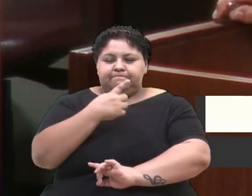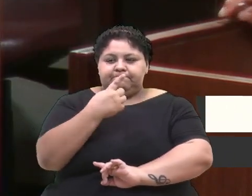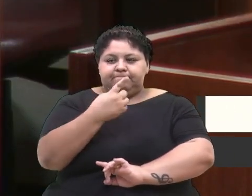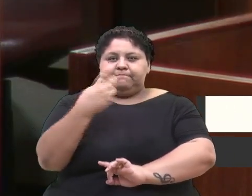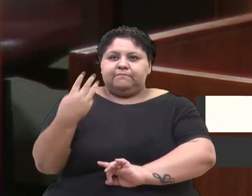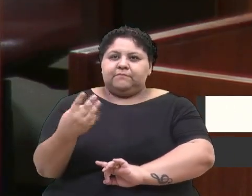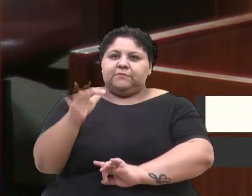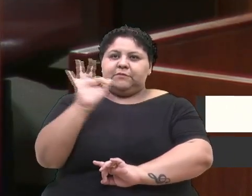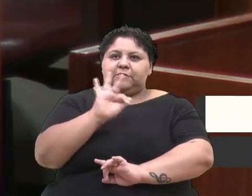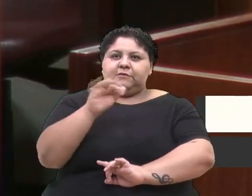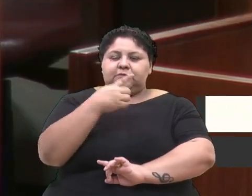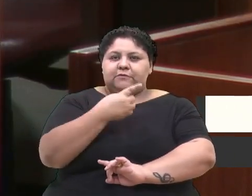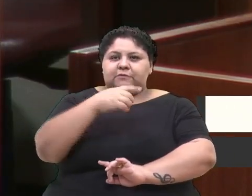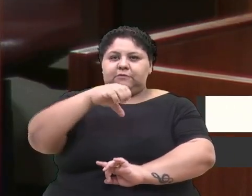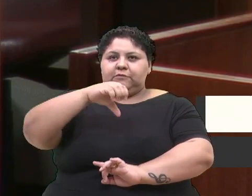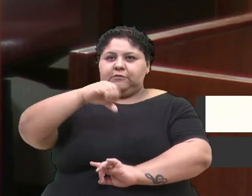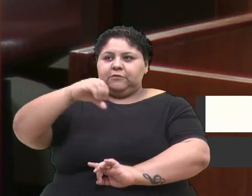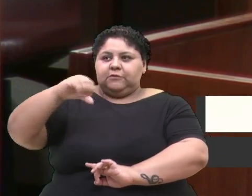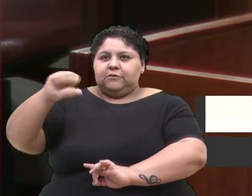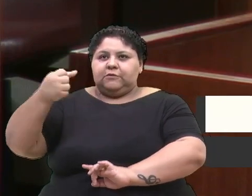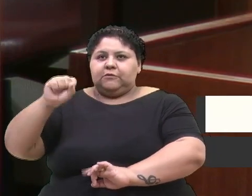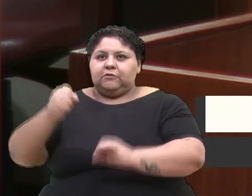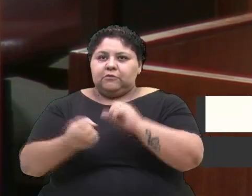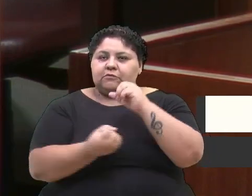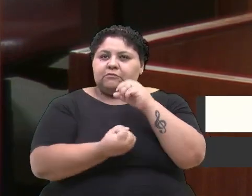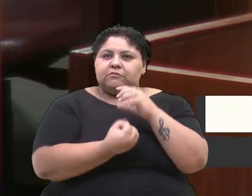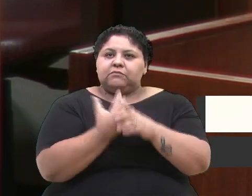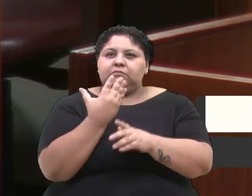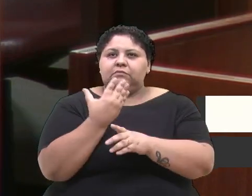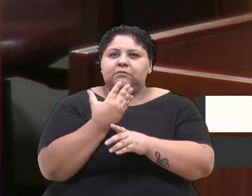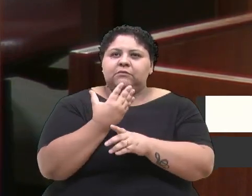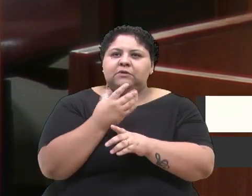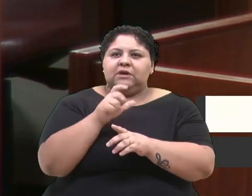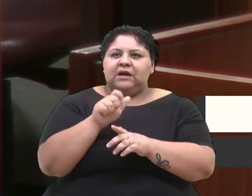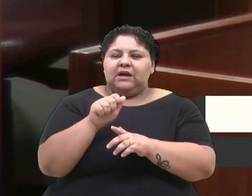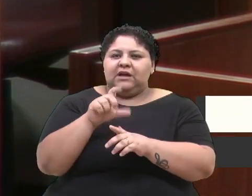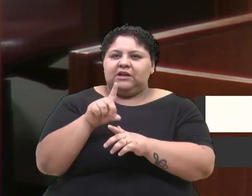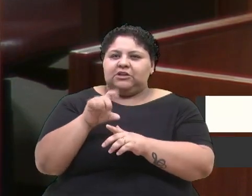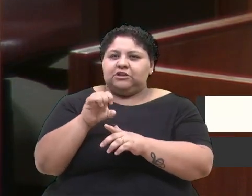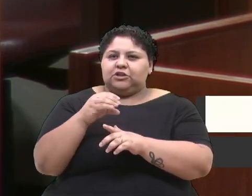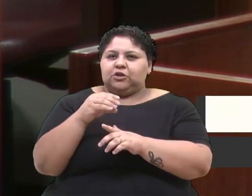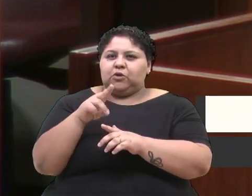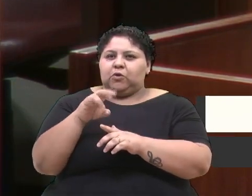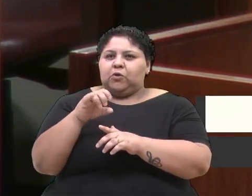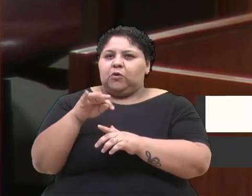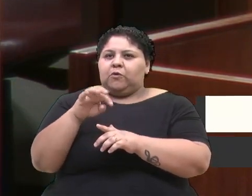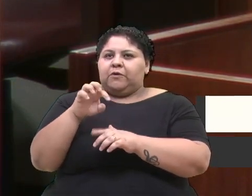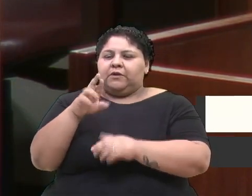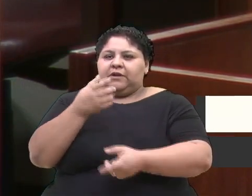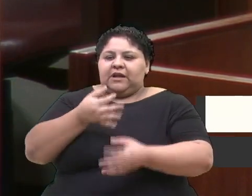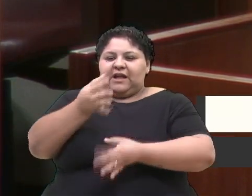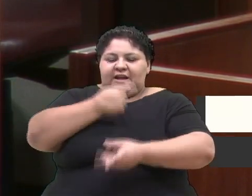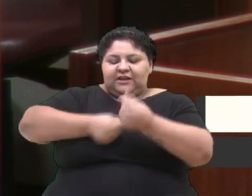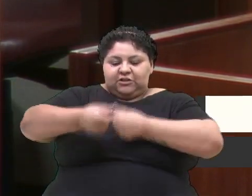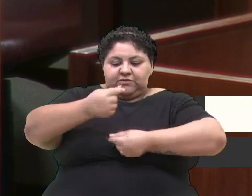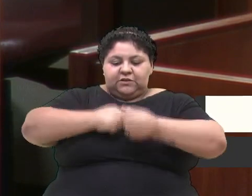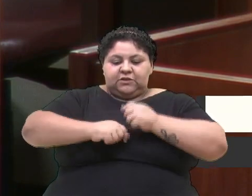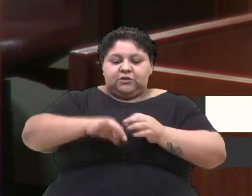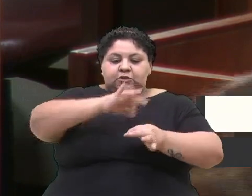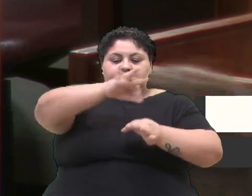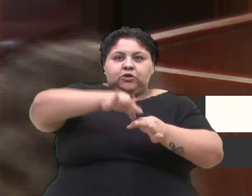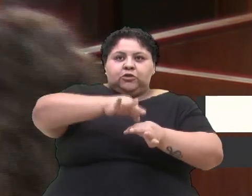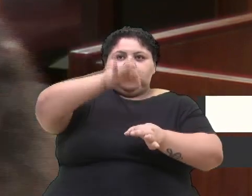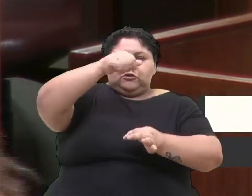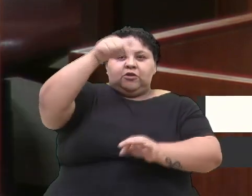fevereiro de 1998 surgiu a Adcointer, administradora de consórcio intermunicipais Sociedade